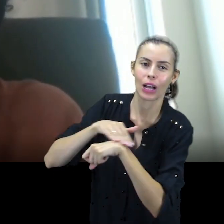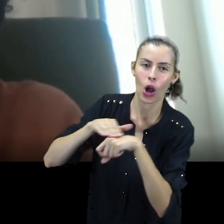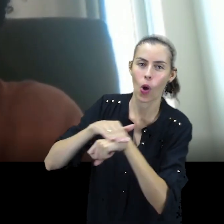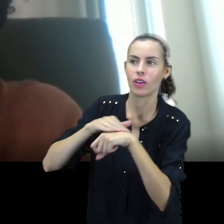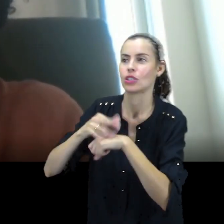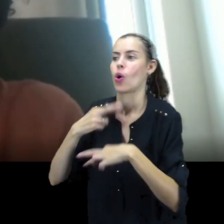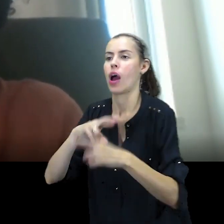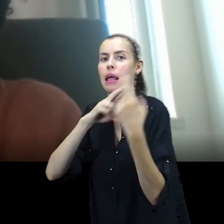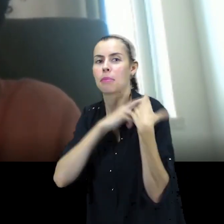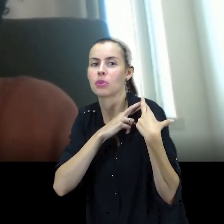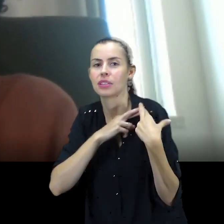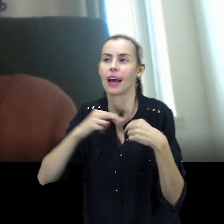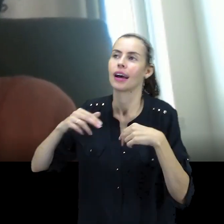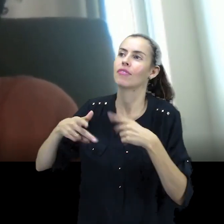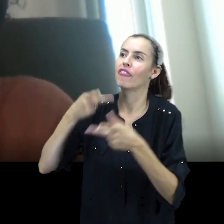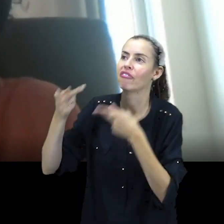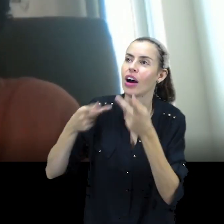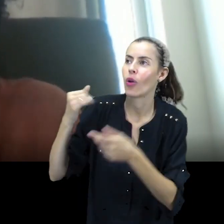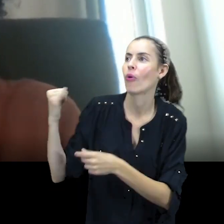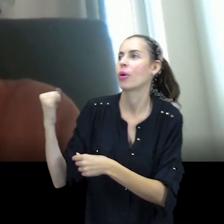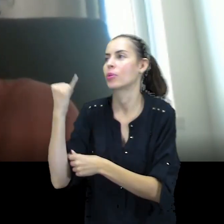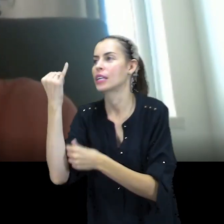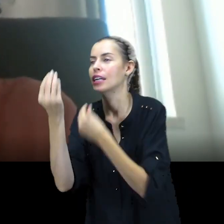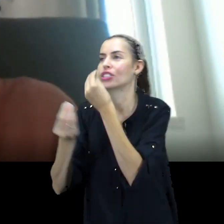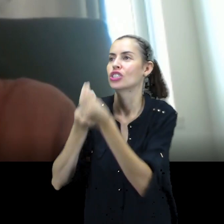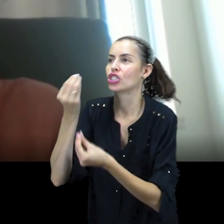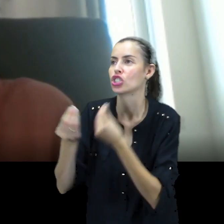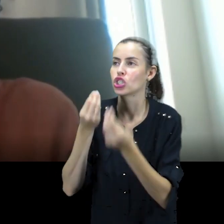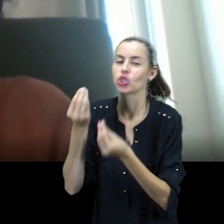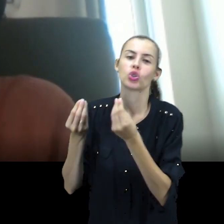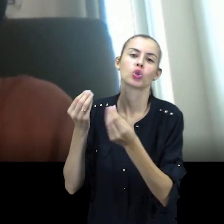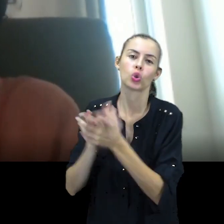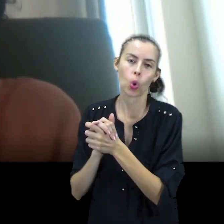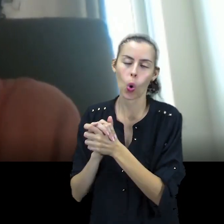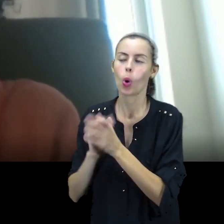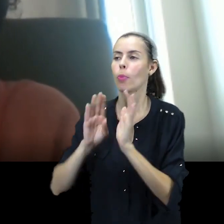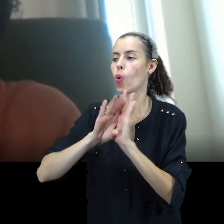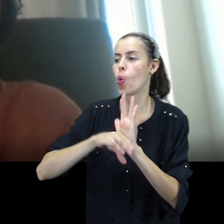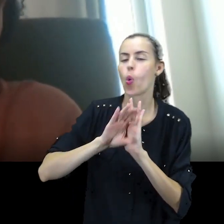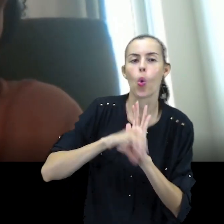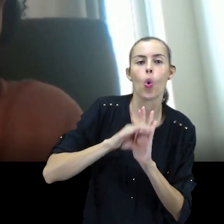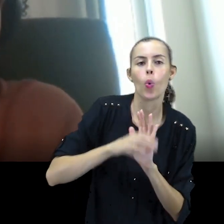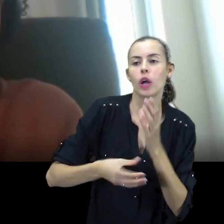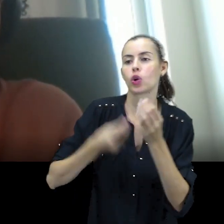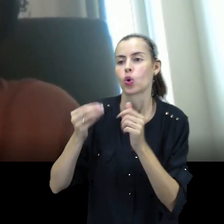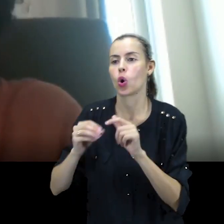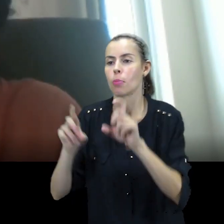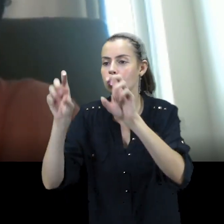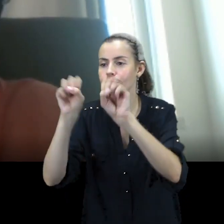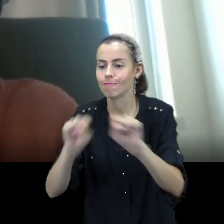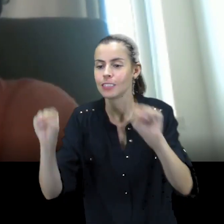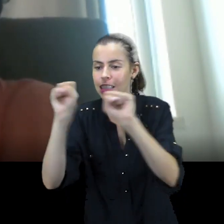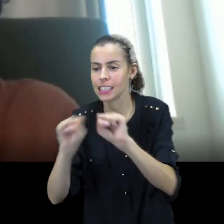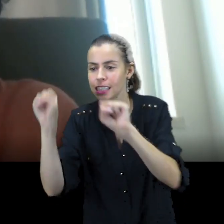nossa Superintendência de Tecnologia da Informação, para incluir funcionalidades no sistema acadêmico, também